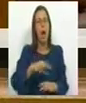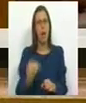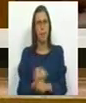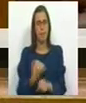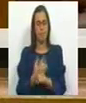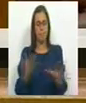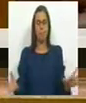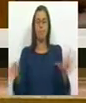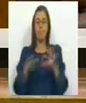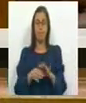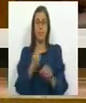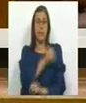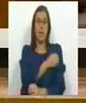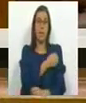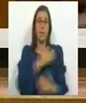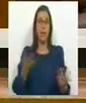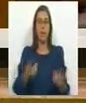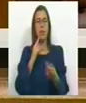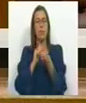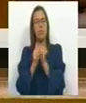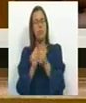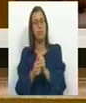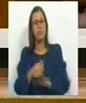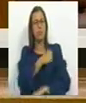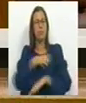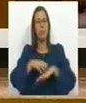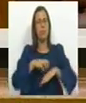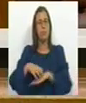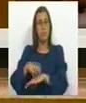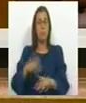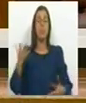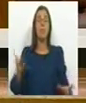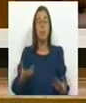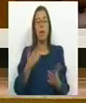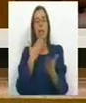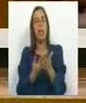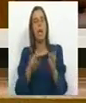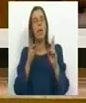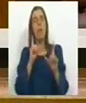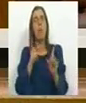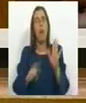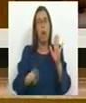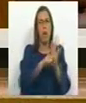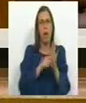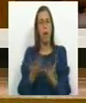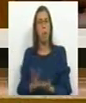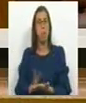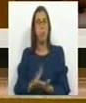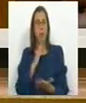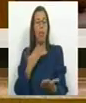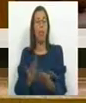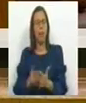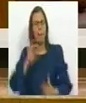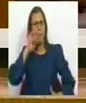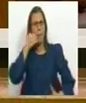atividade correlacionadas com a habitação e com a reabilitação urbana. E criam uma expectativa negativa e uma incerteza